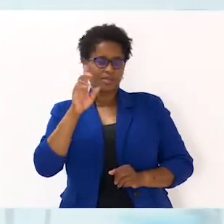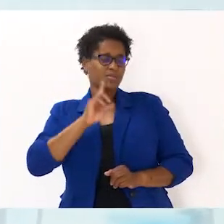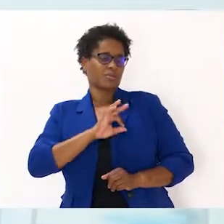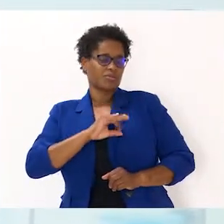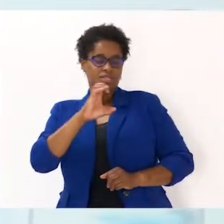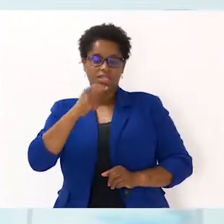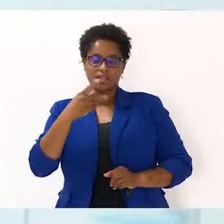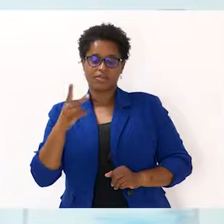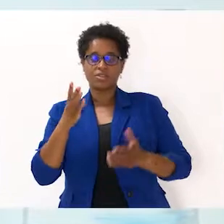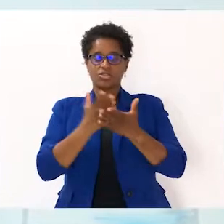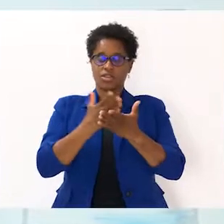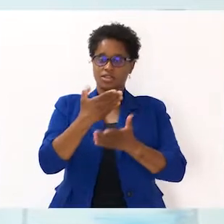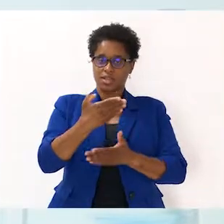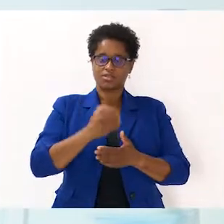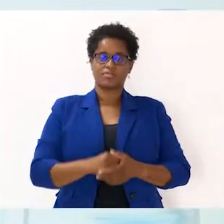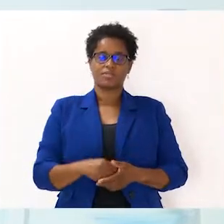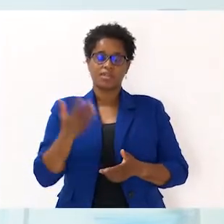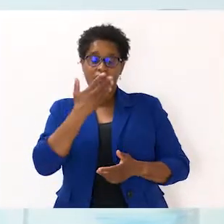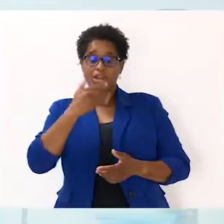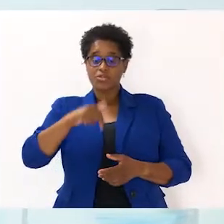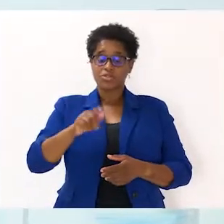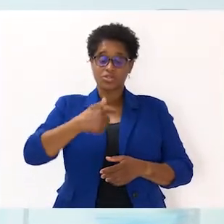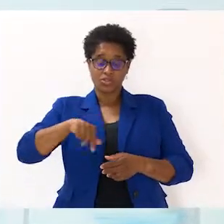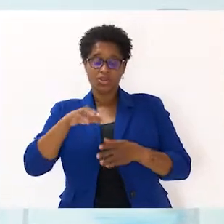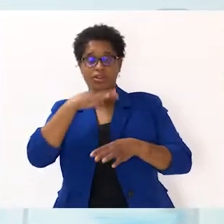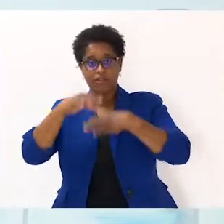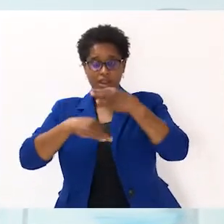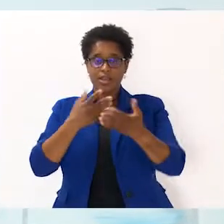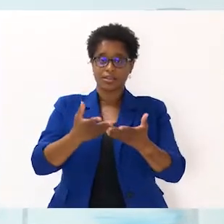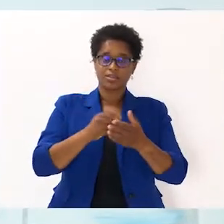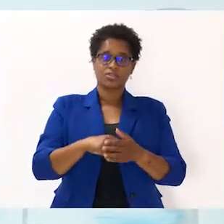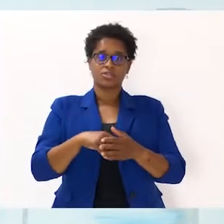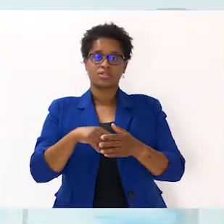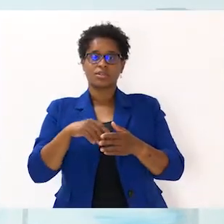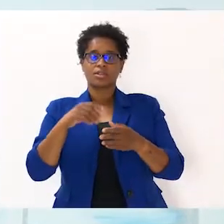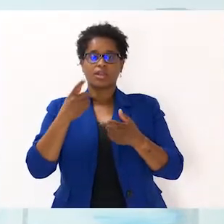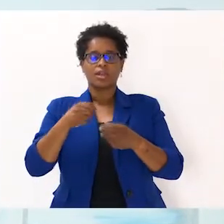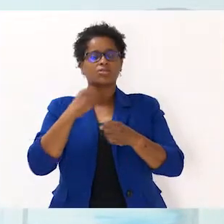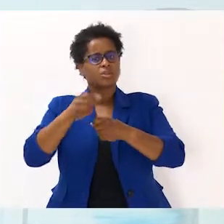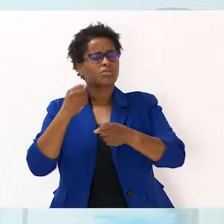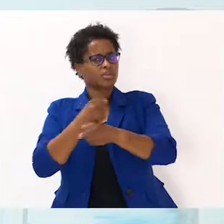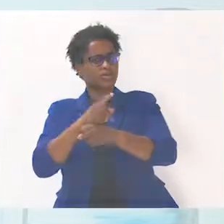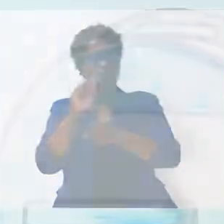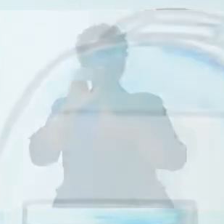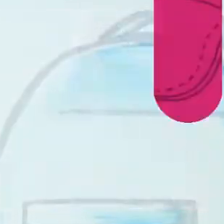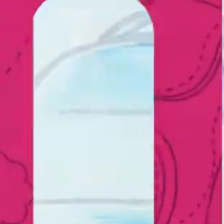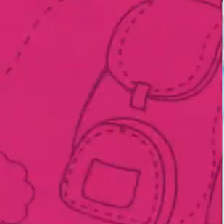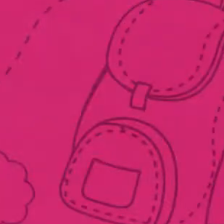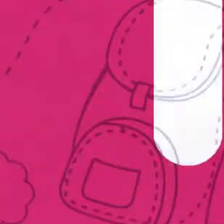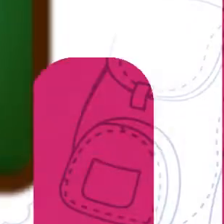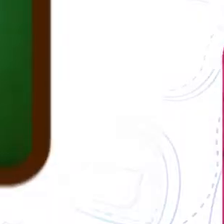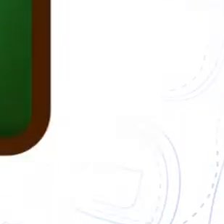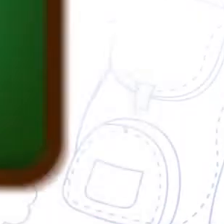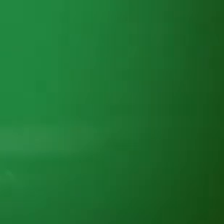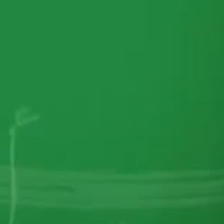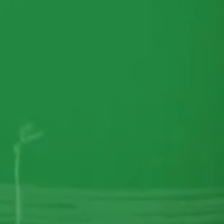da Vida do 7º ano. Na aula de hoje, nós iremos falar sobre a estrutura e funcionamento dos ecossistemas.